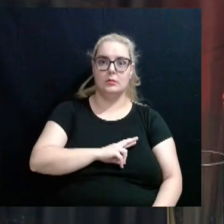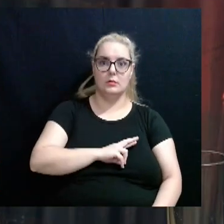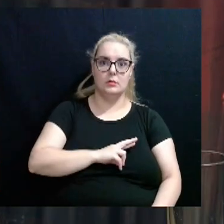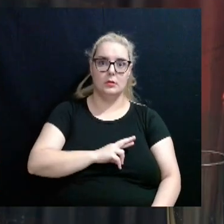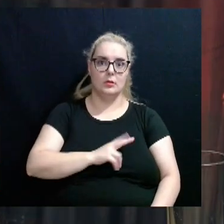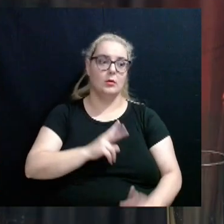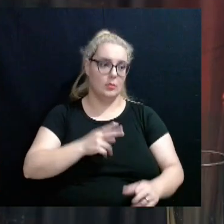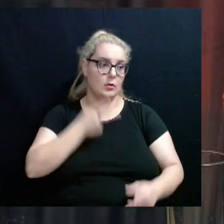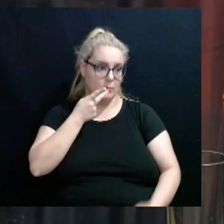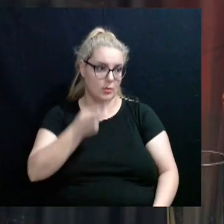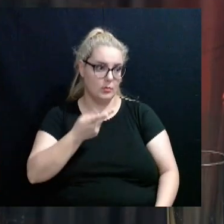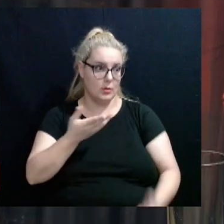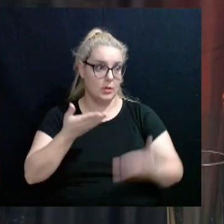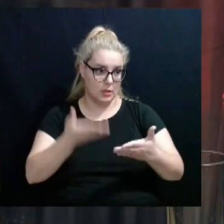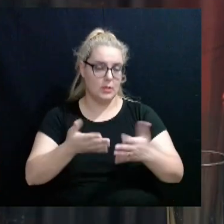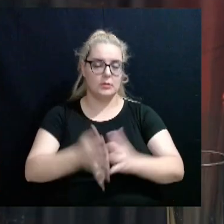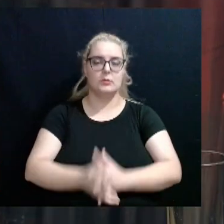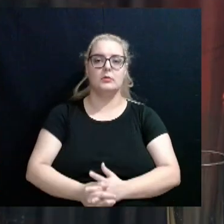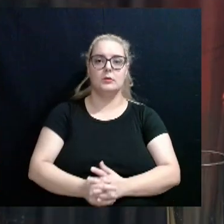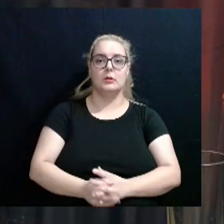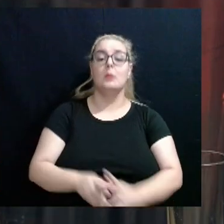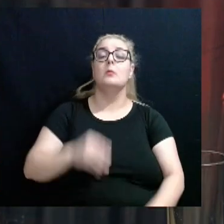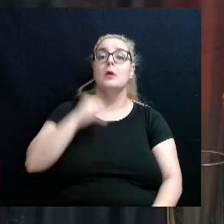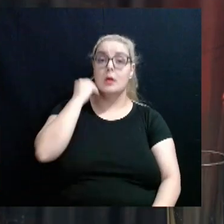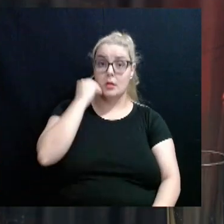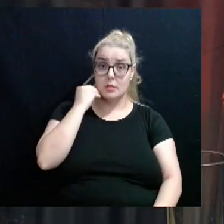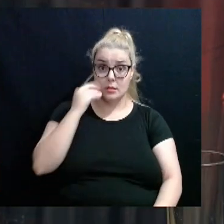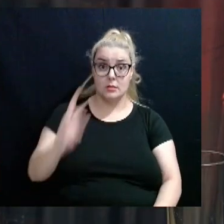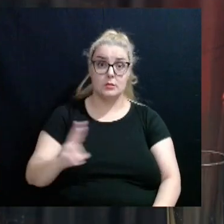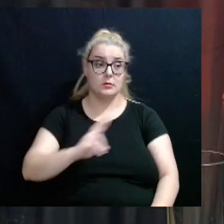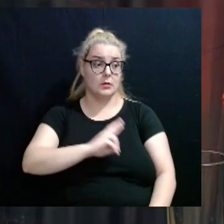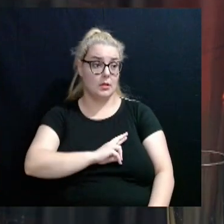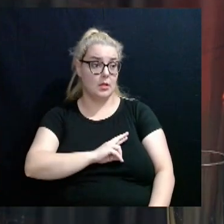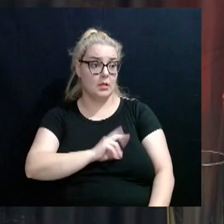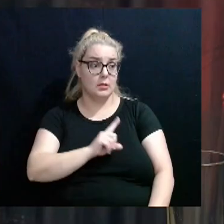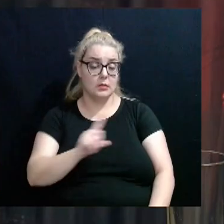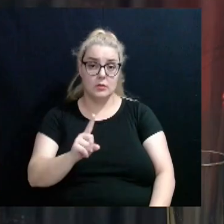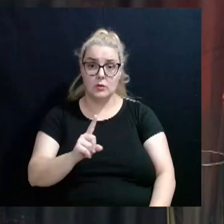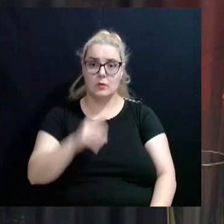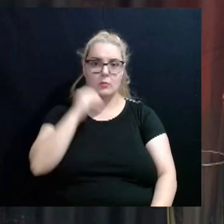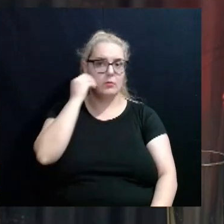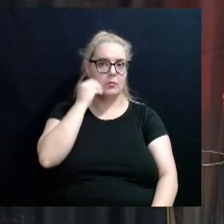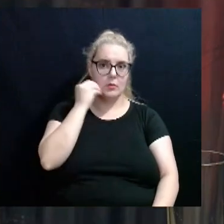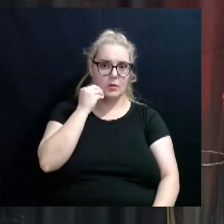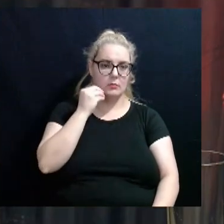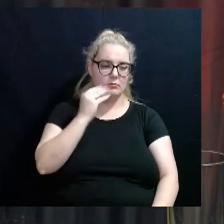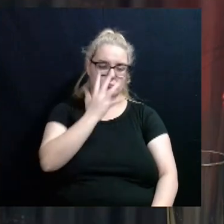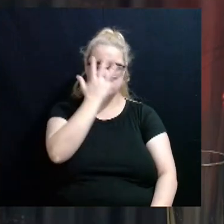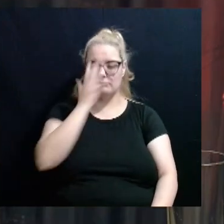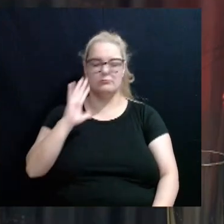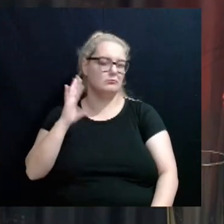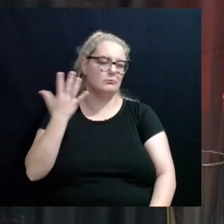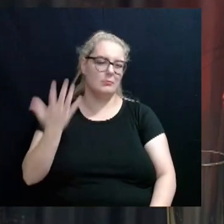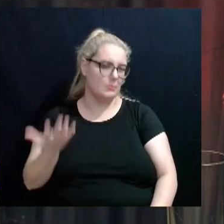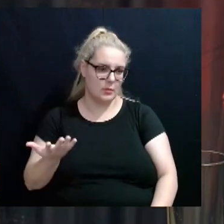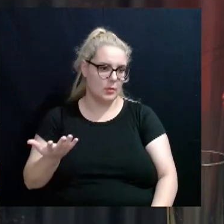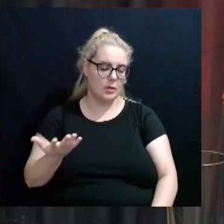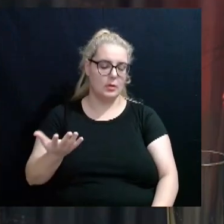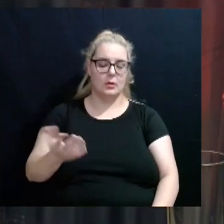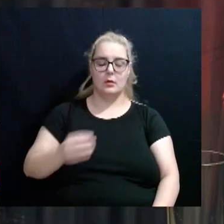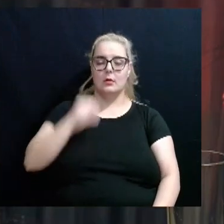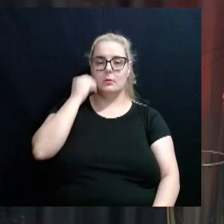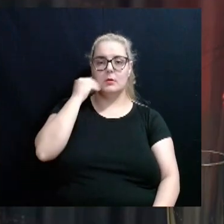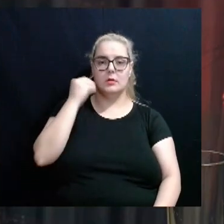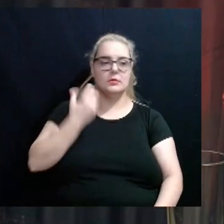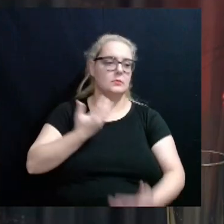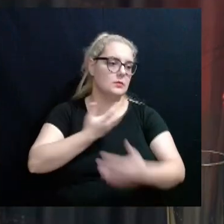né, para que essa experiência religiosa não seja uma experiência hipócrita, uma experiência vazia, uma